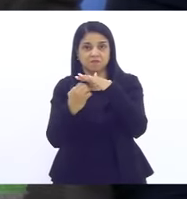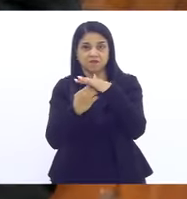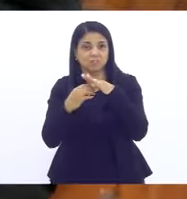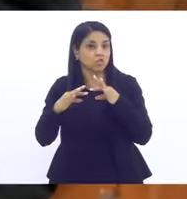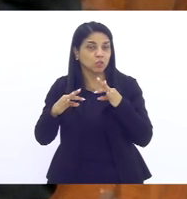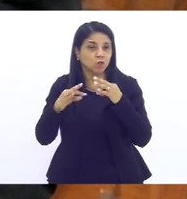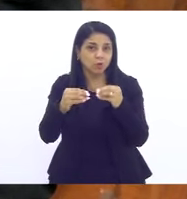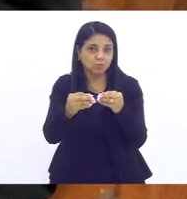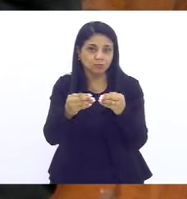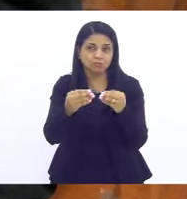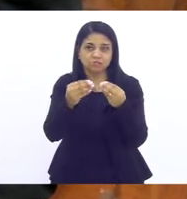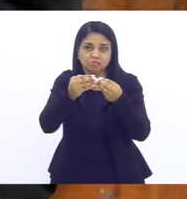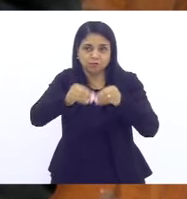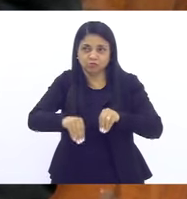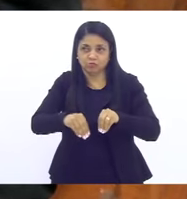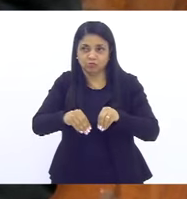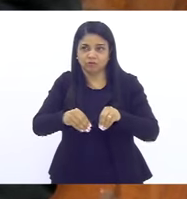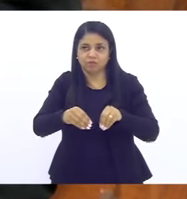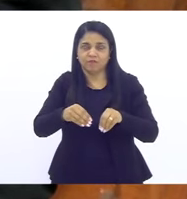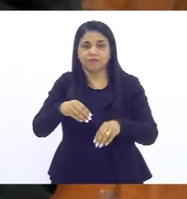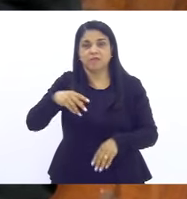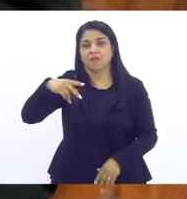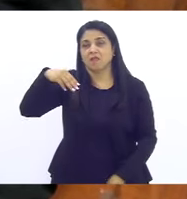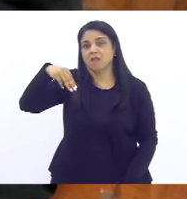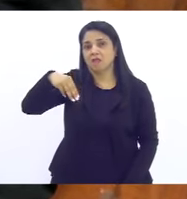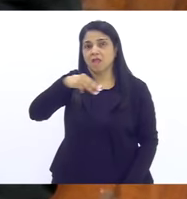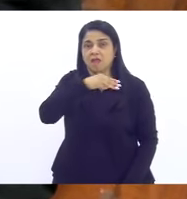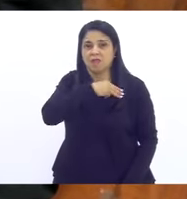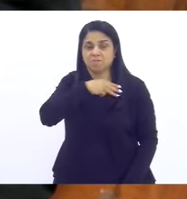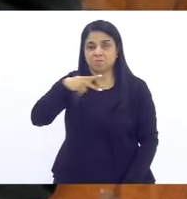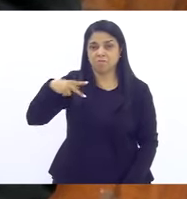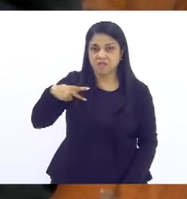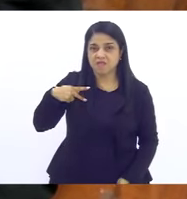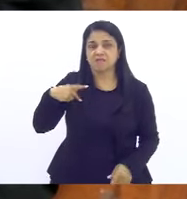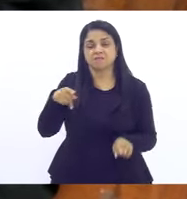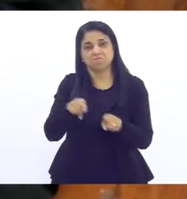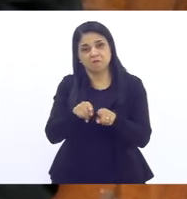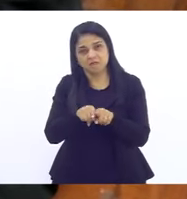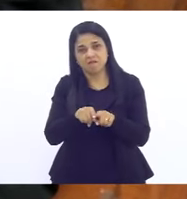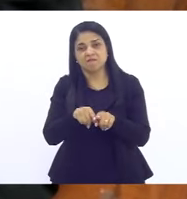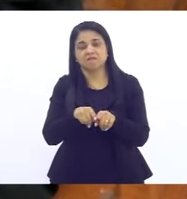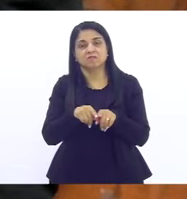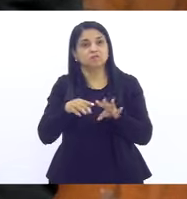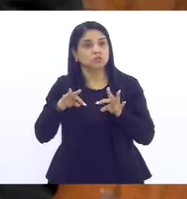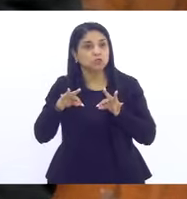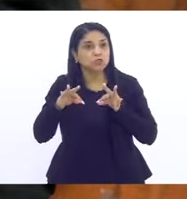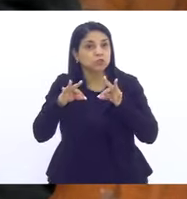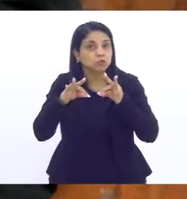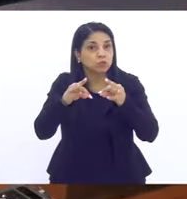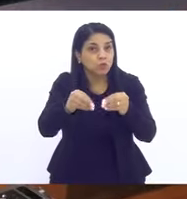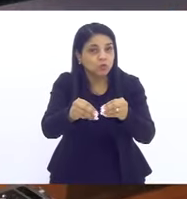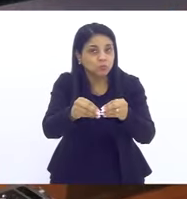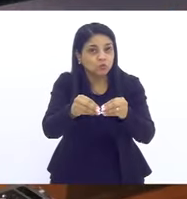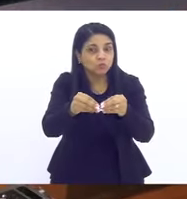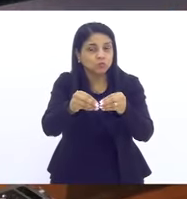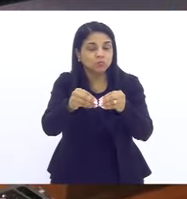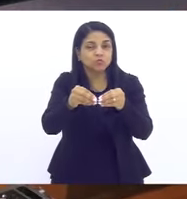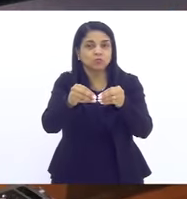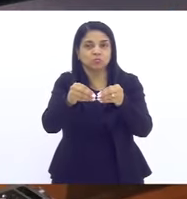pô. A MP se manifestando. Todos os veículos de comunicação, todos,